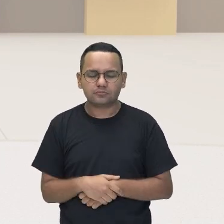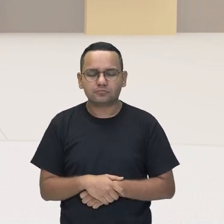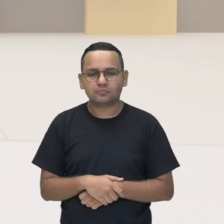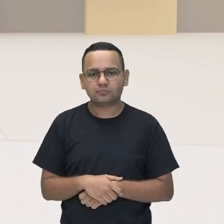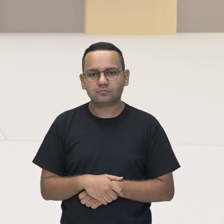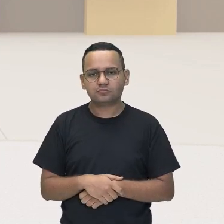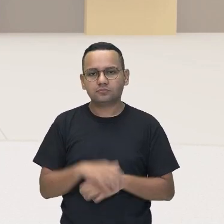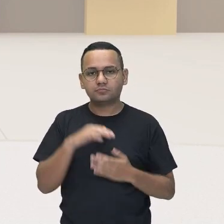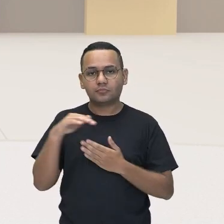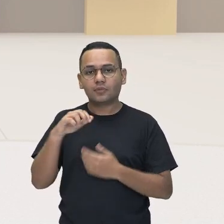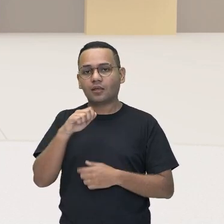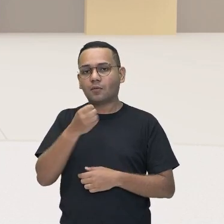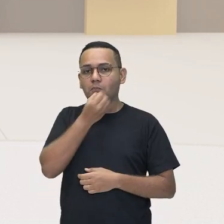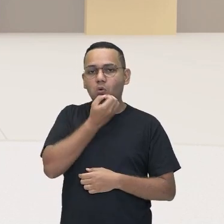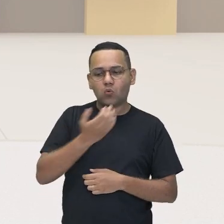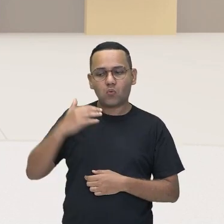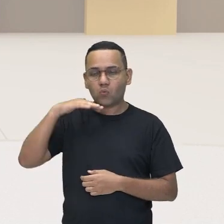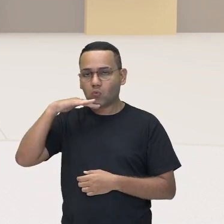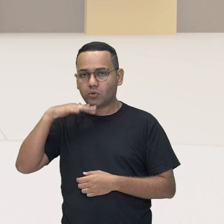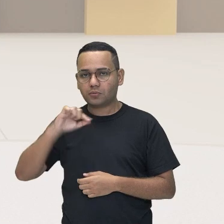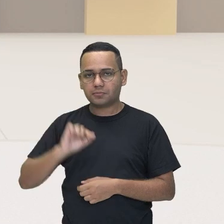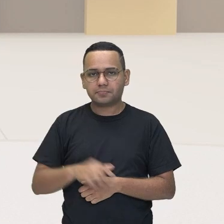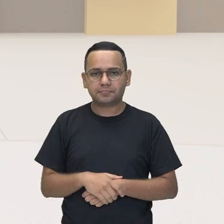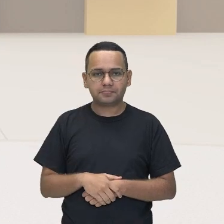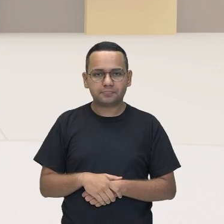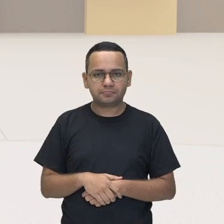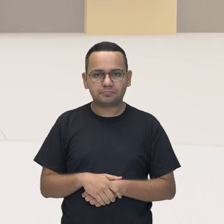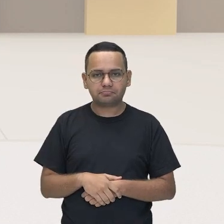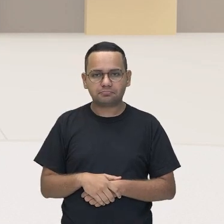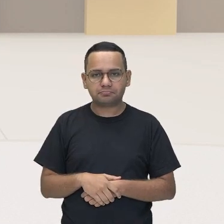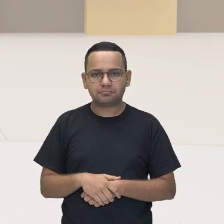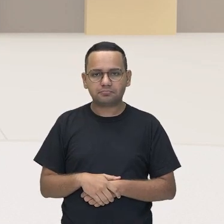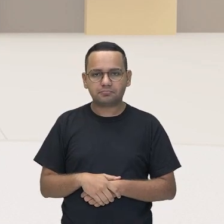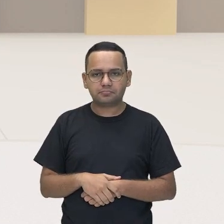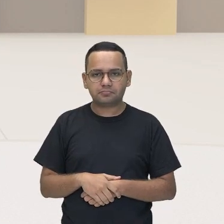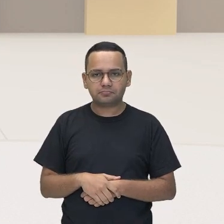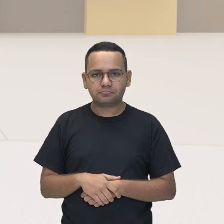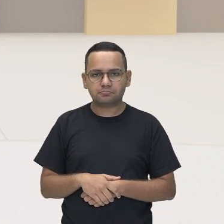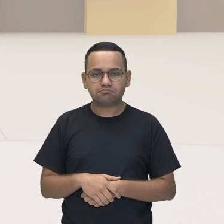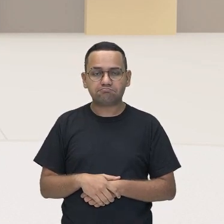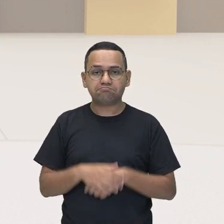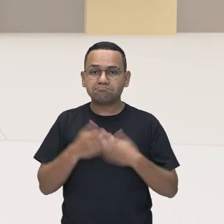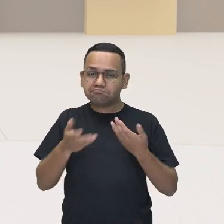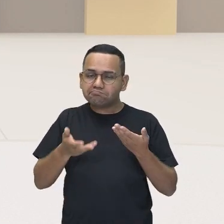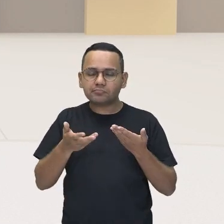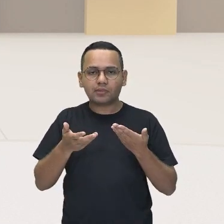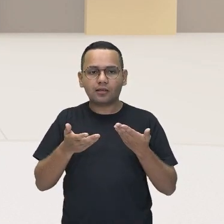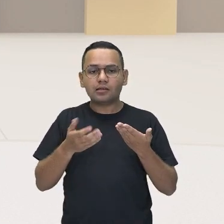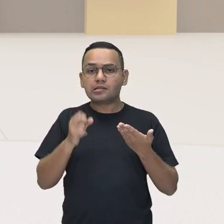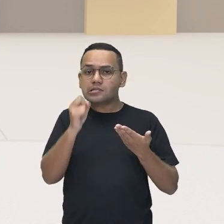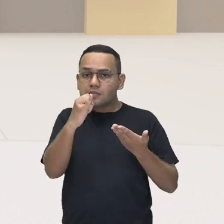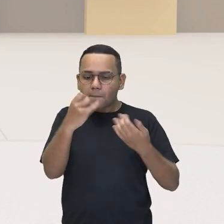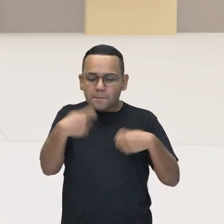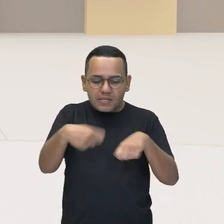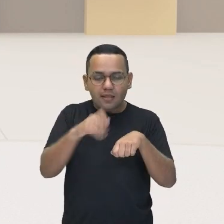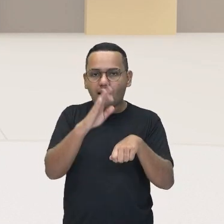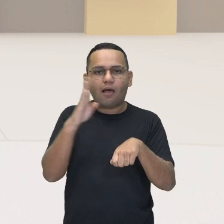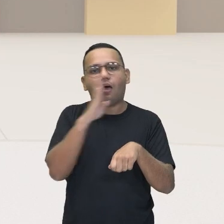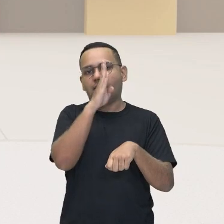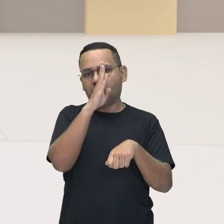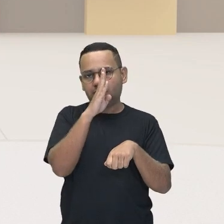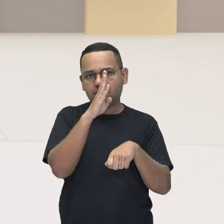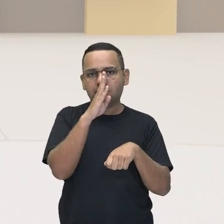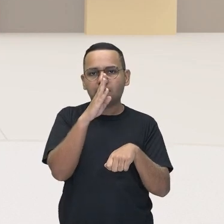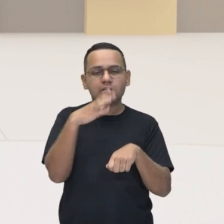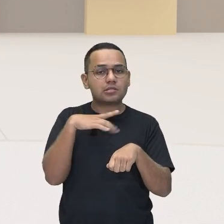as desvantagens. Vamos lá. Vantagem: solicitação de maneira simples e rápida, desde que você tenha ali, né,